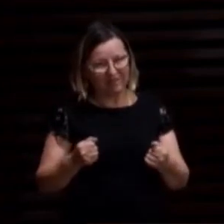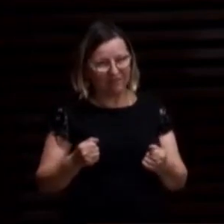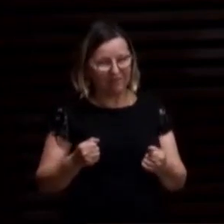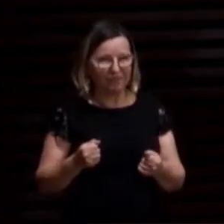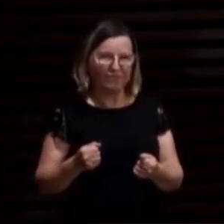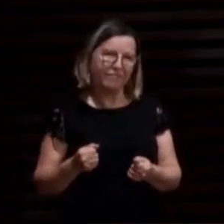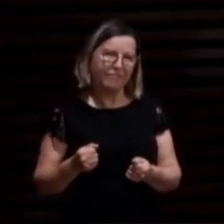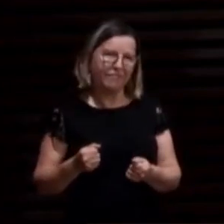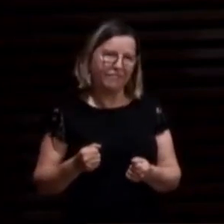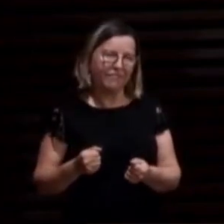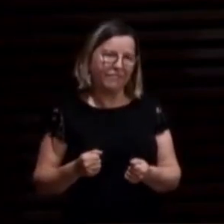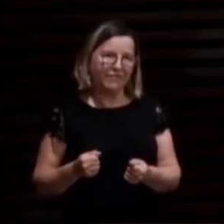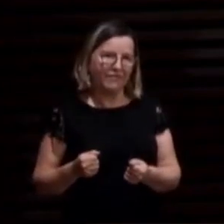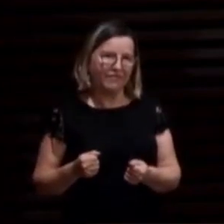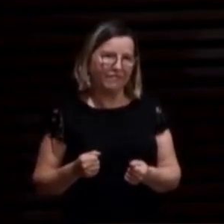males.